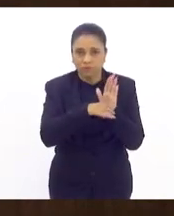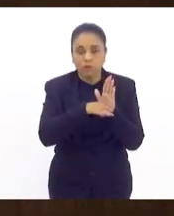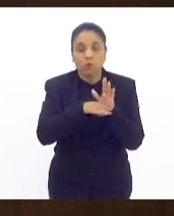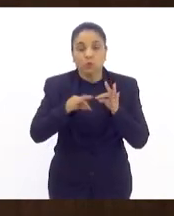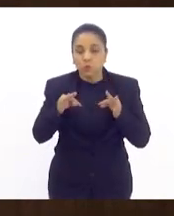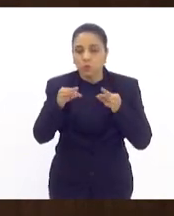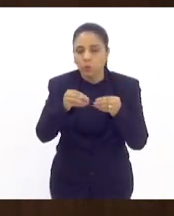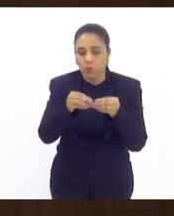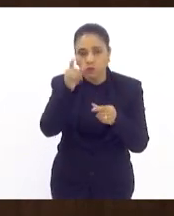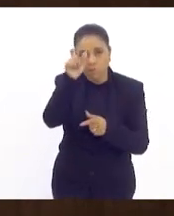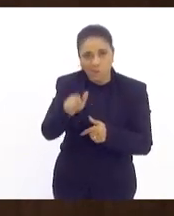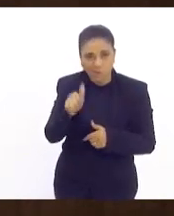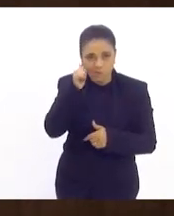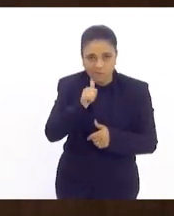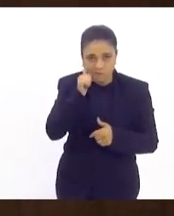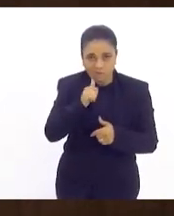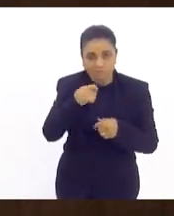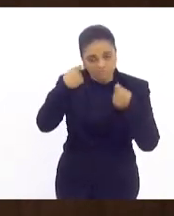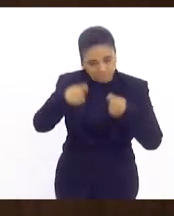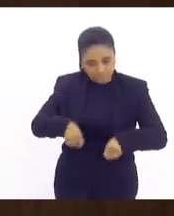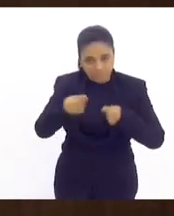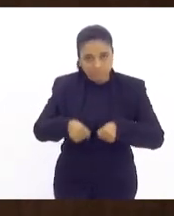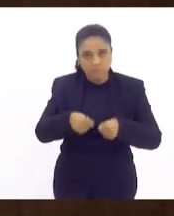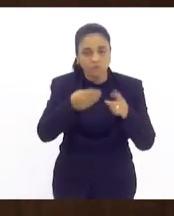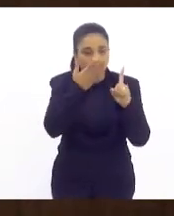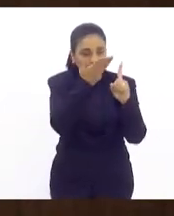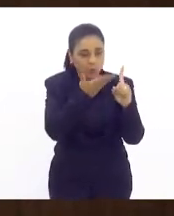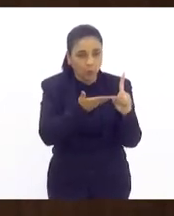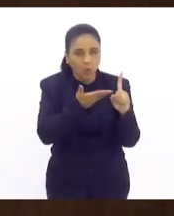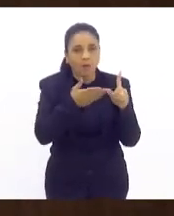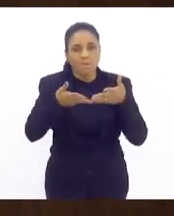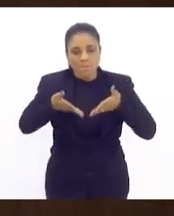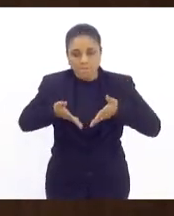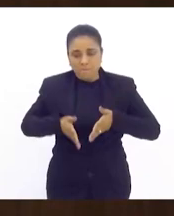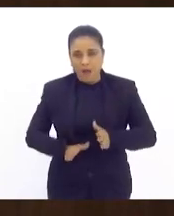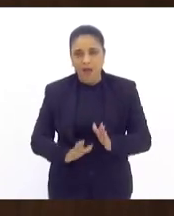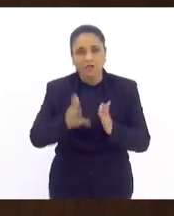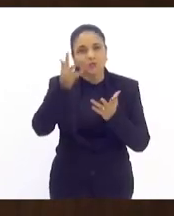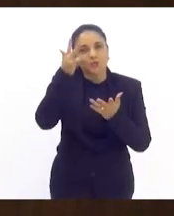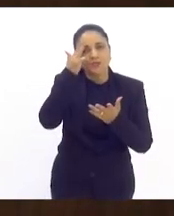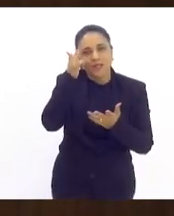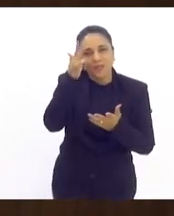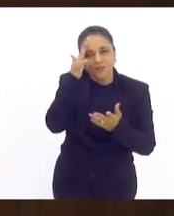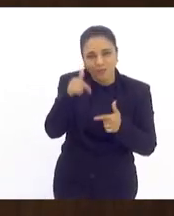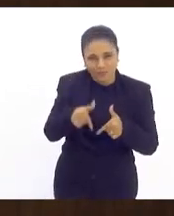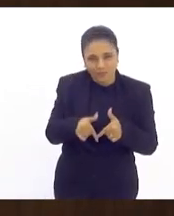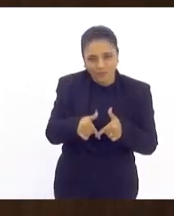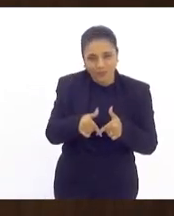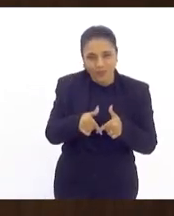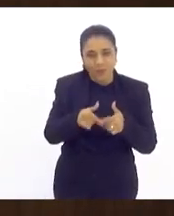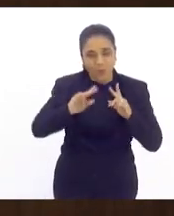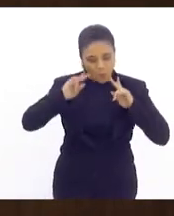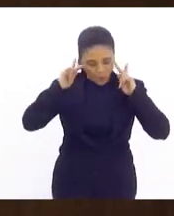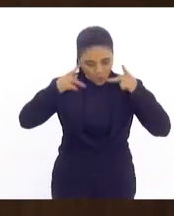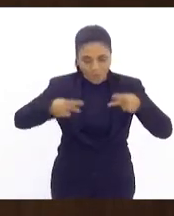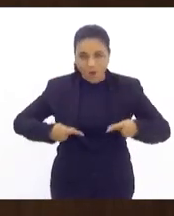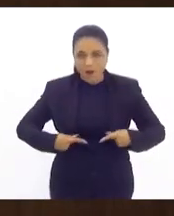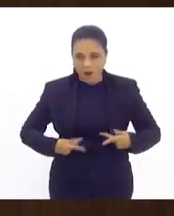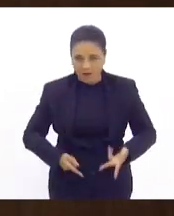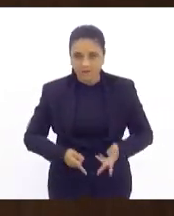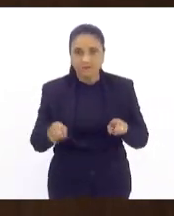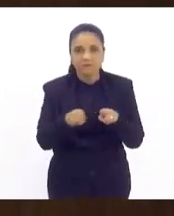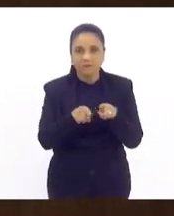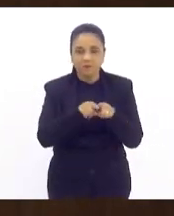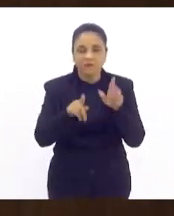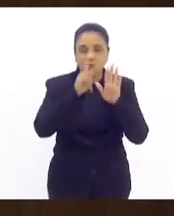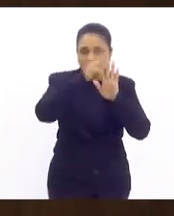vossa excelência falou do parto humanizado Eu Me Lembro Eu também fiz uma lei ampliando a lei do plano